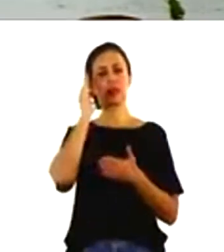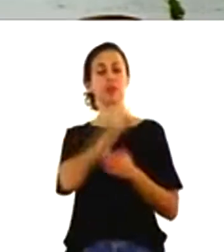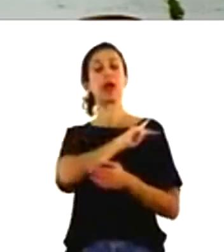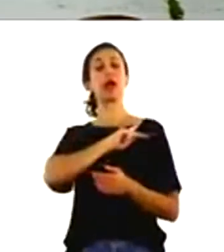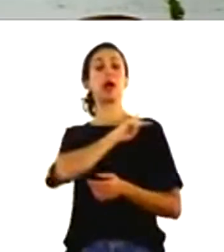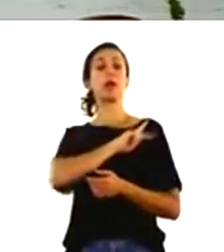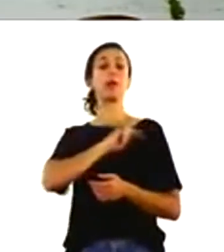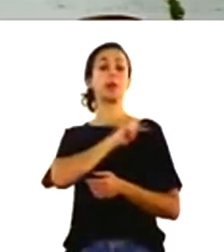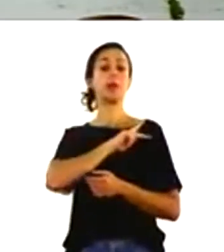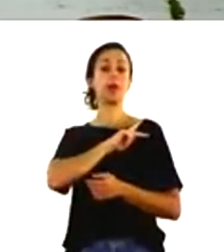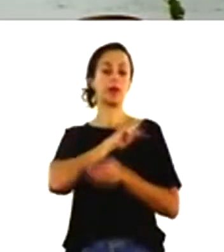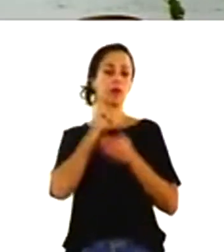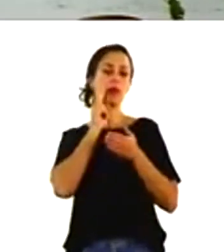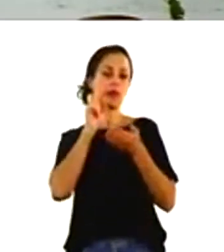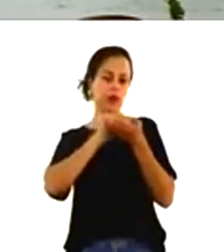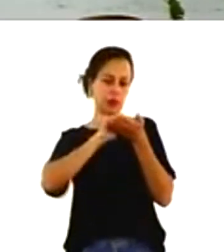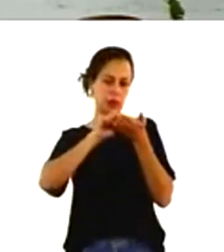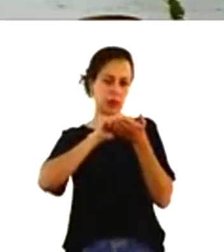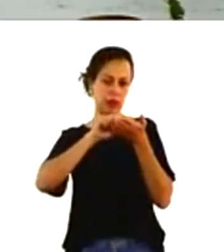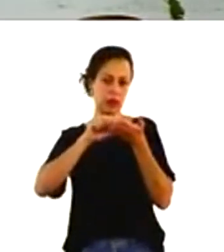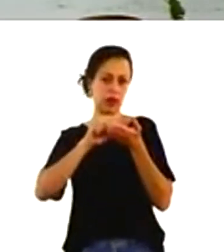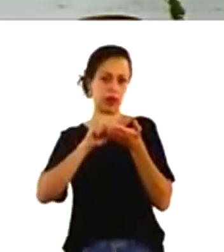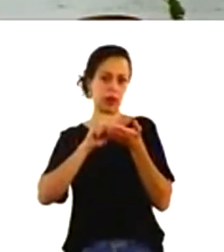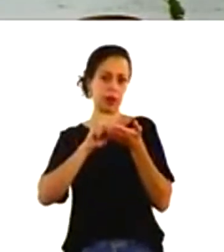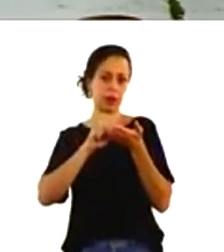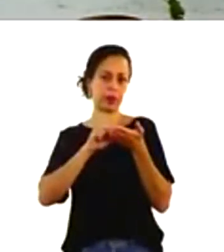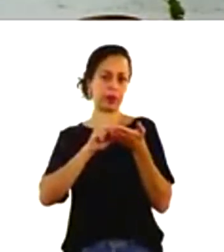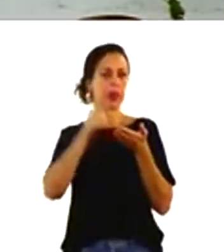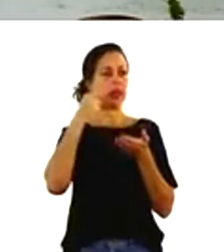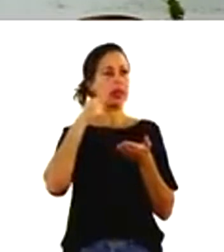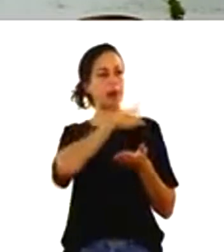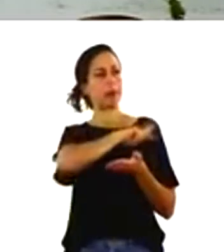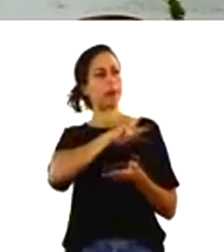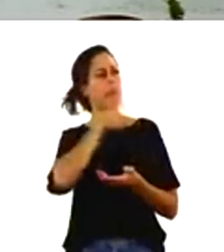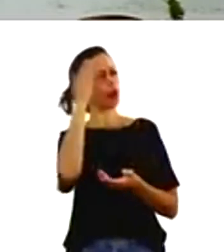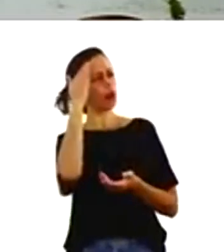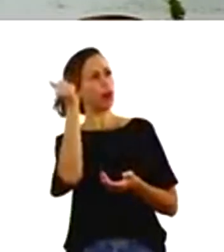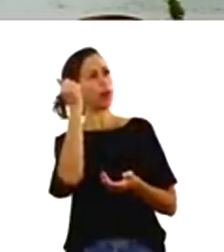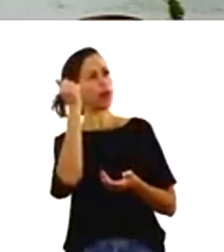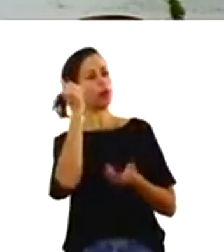igreja tinha amor e fé.